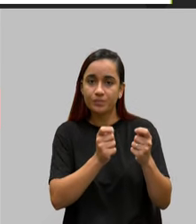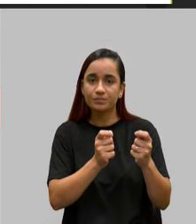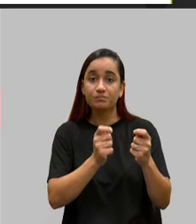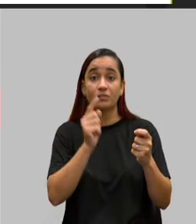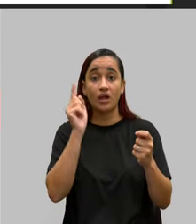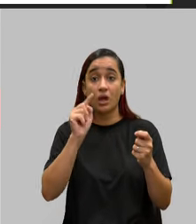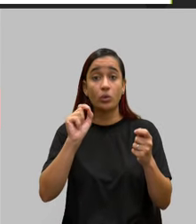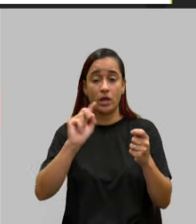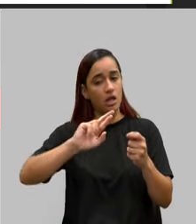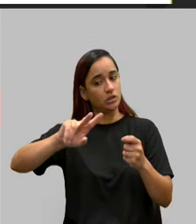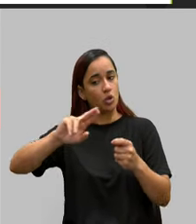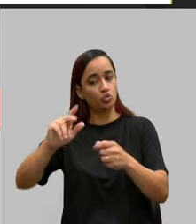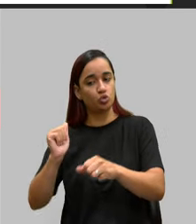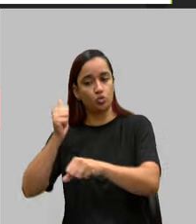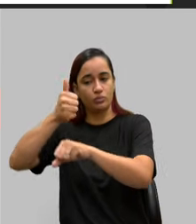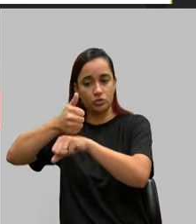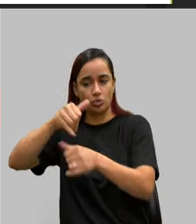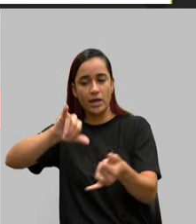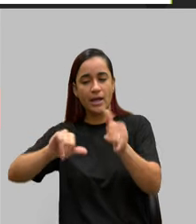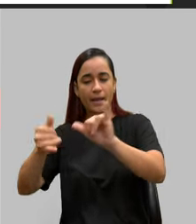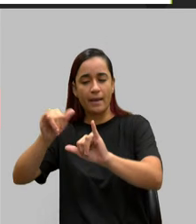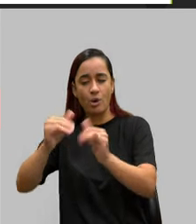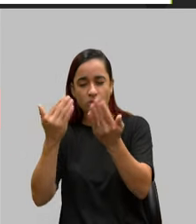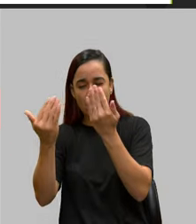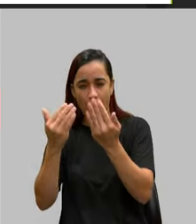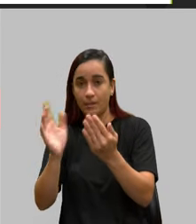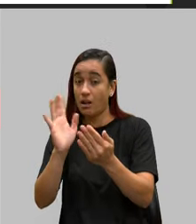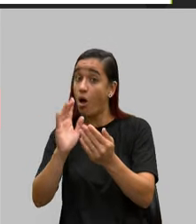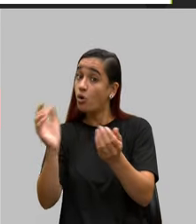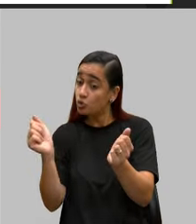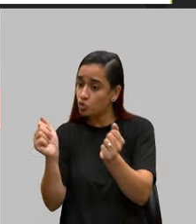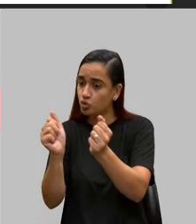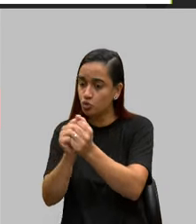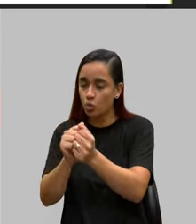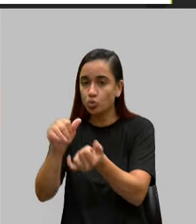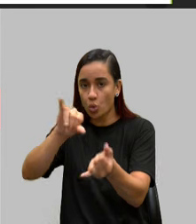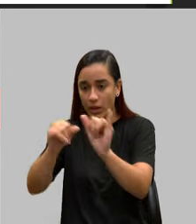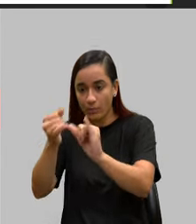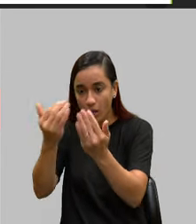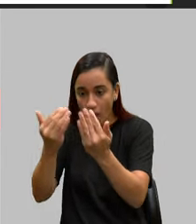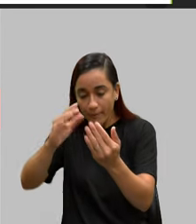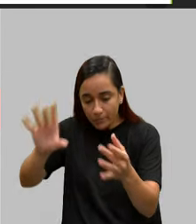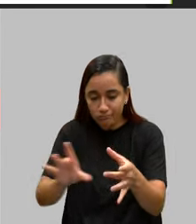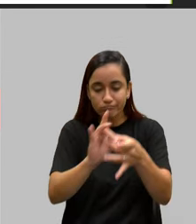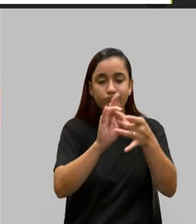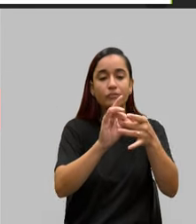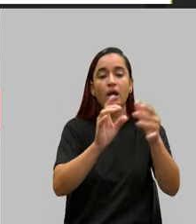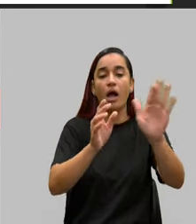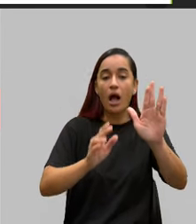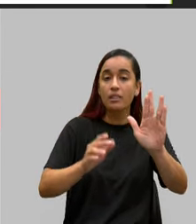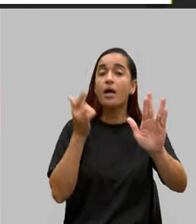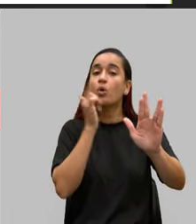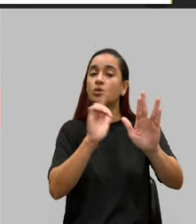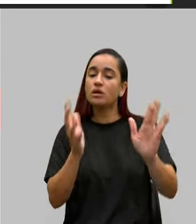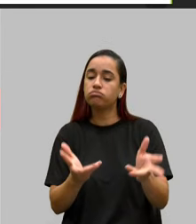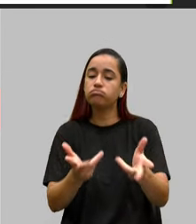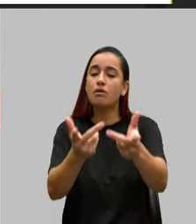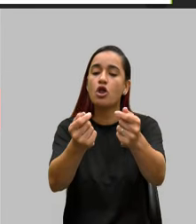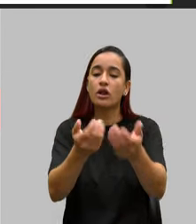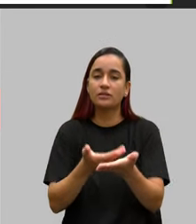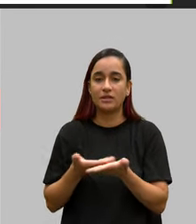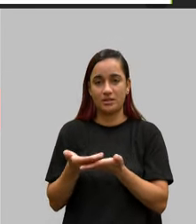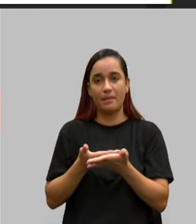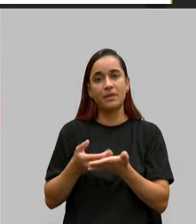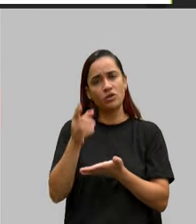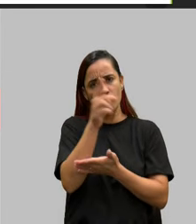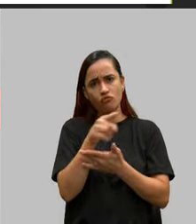quimioterapia pelo contrário junto com a quimioterapia potencializa o tratamento vocês podem explorar as minhas redes sociais